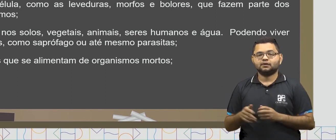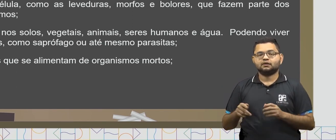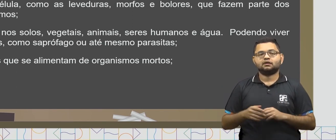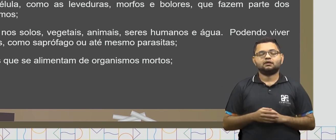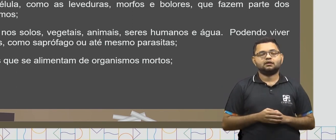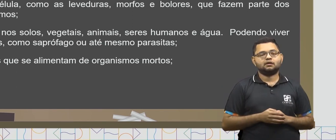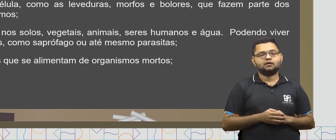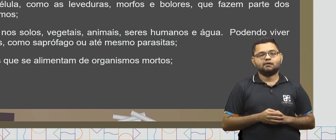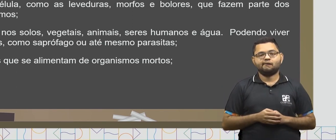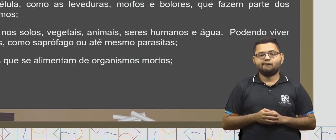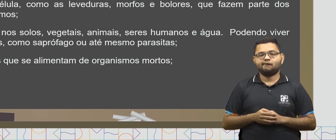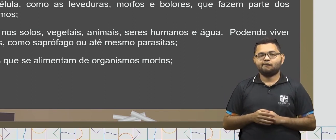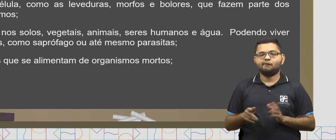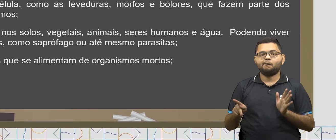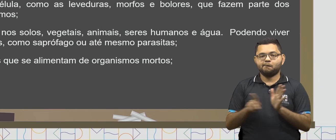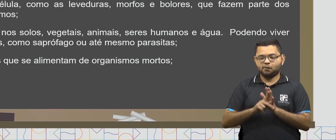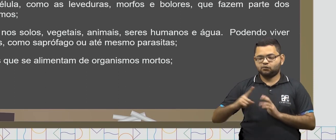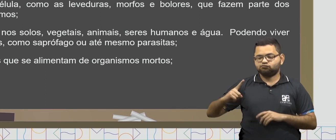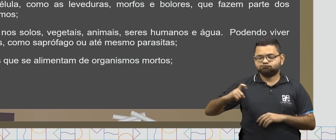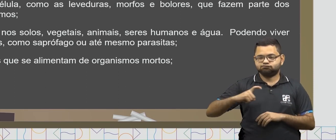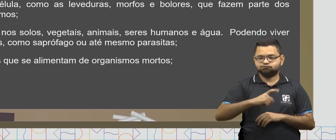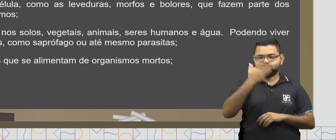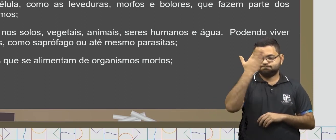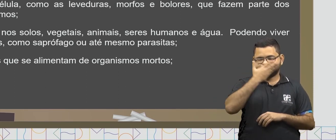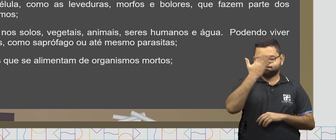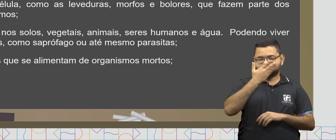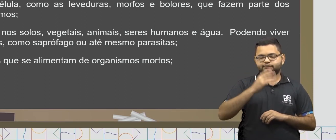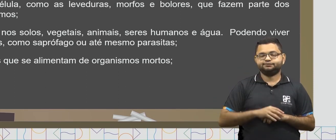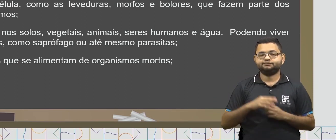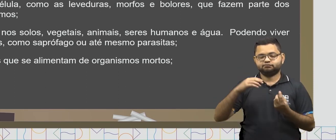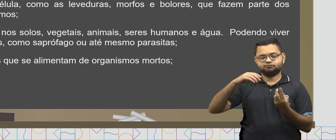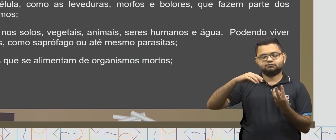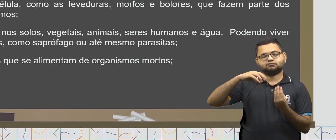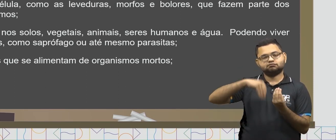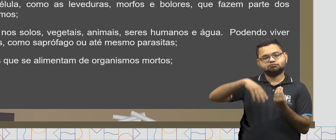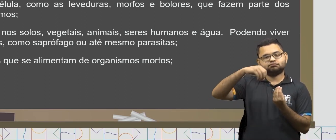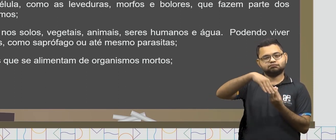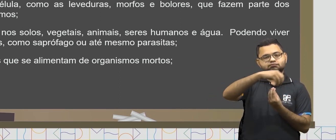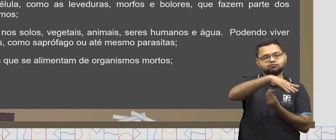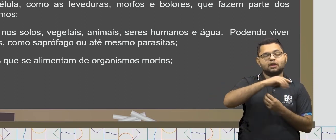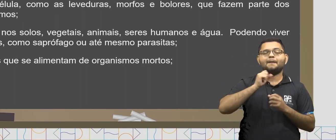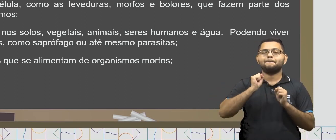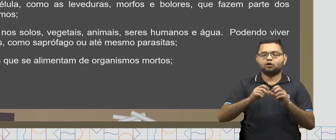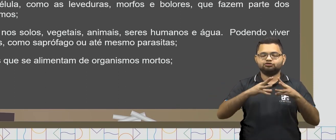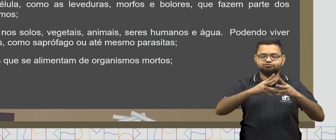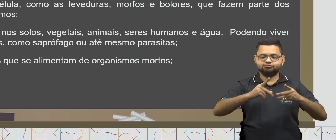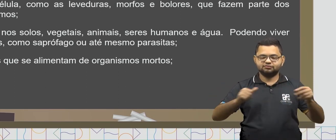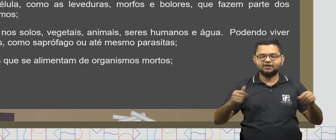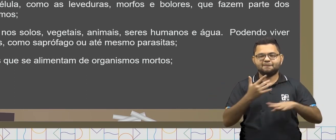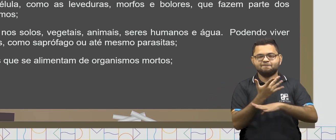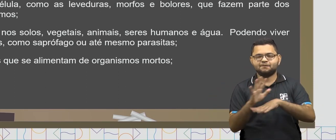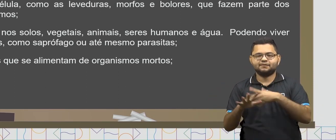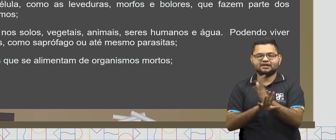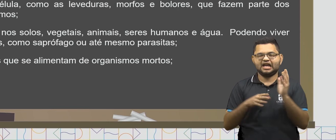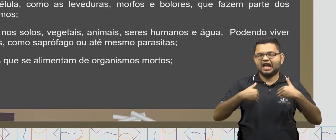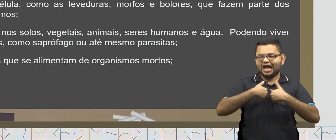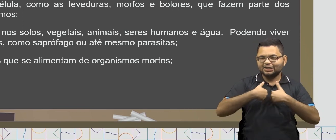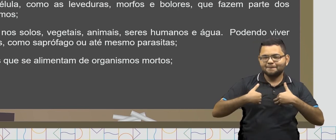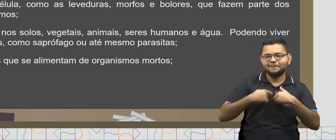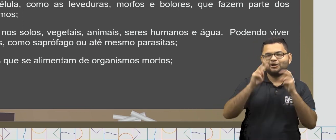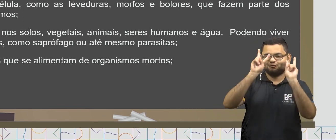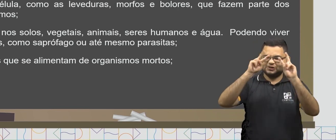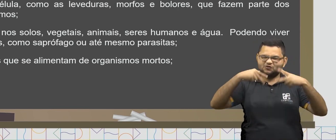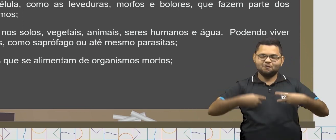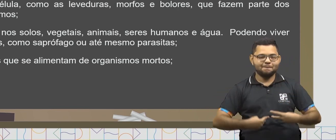fazem parte dos conhecidos micro-organismos. Os fungos podem estar presentes nos solos, vegetais,